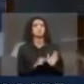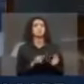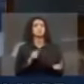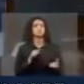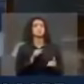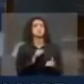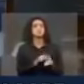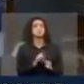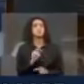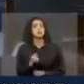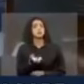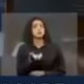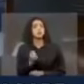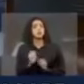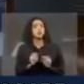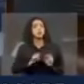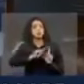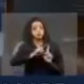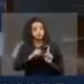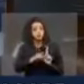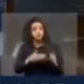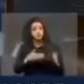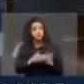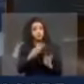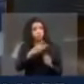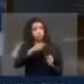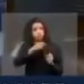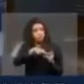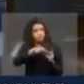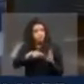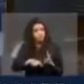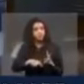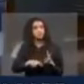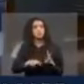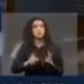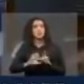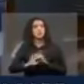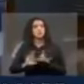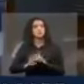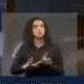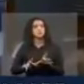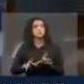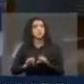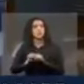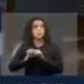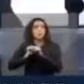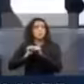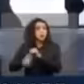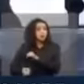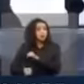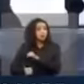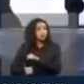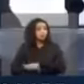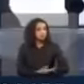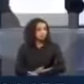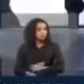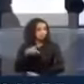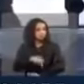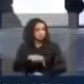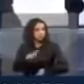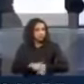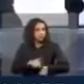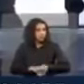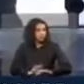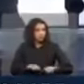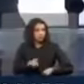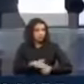legalizar até a 12ª semana da gestação o assassinato de ser indefeso e